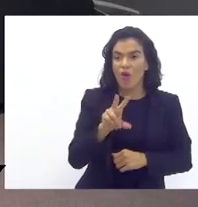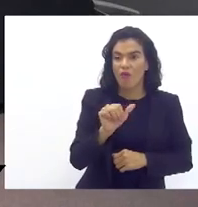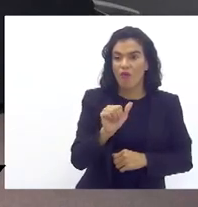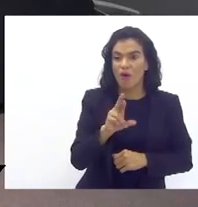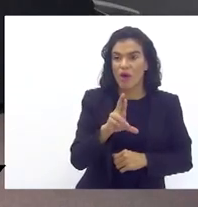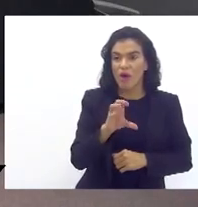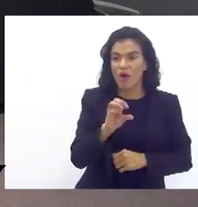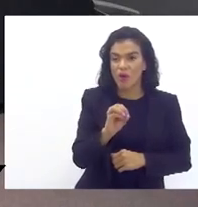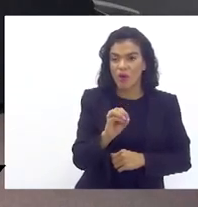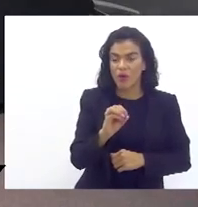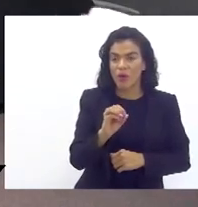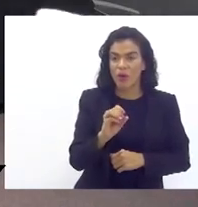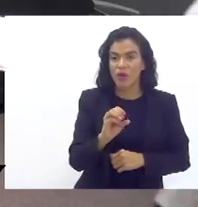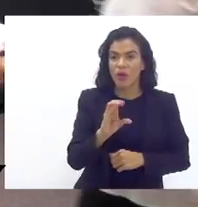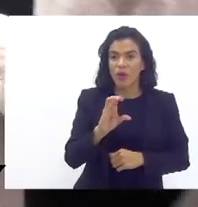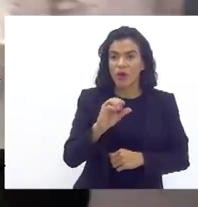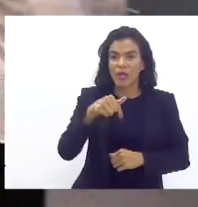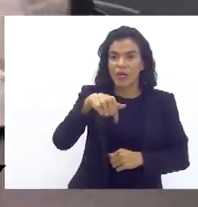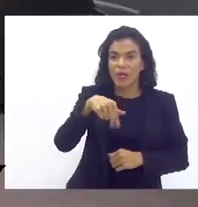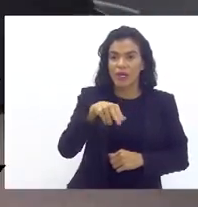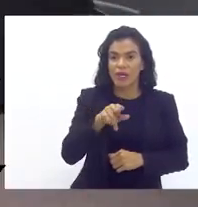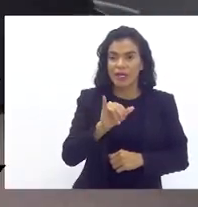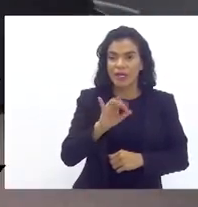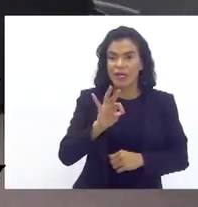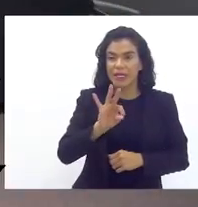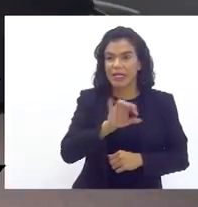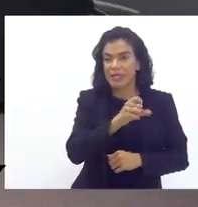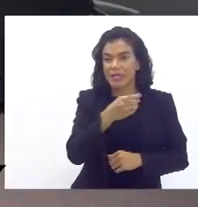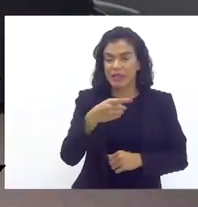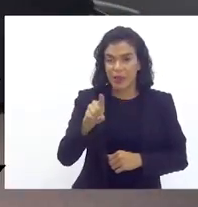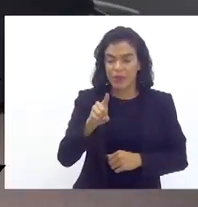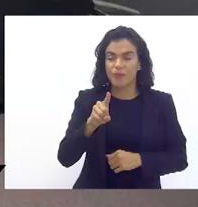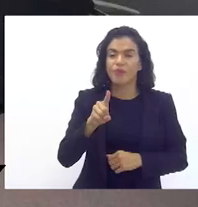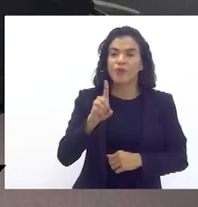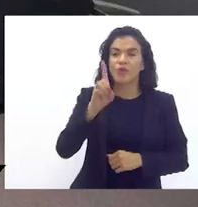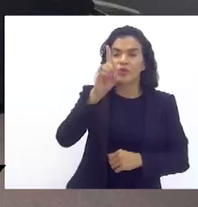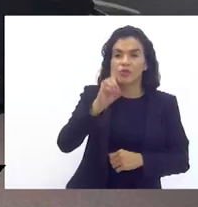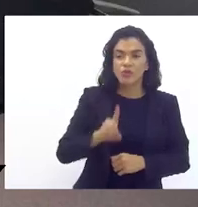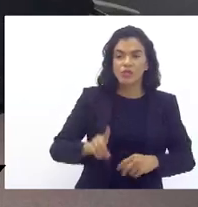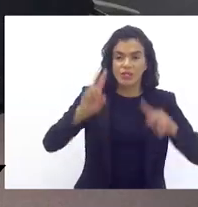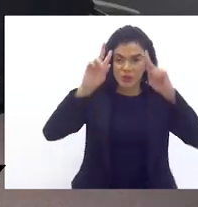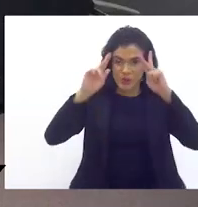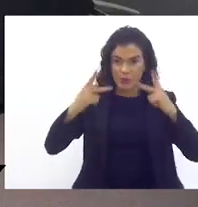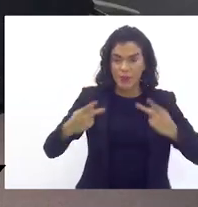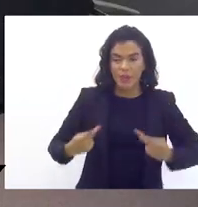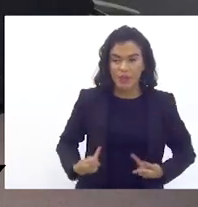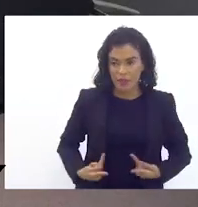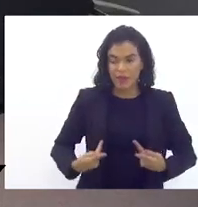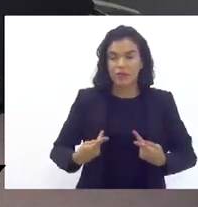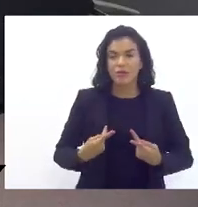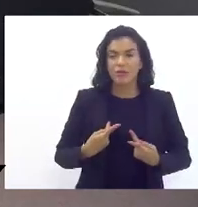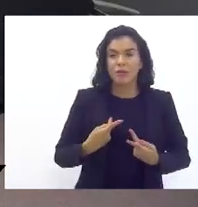Comissão Direitos Humanos da OAB para se pronunciar sobre esse tema